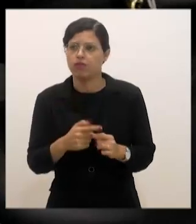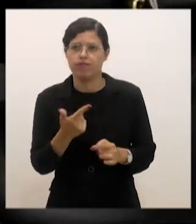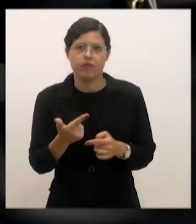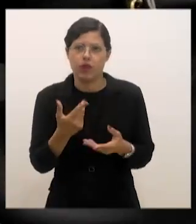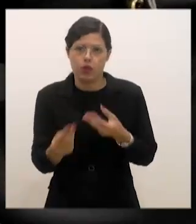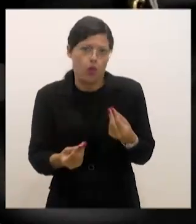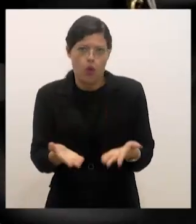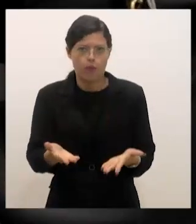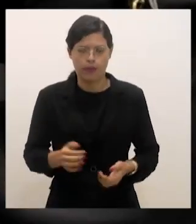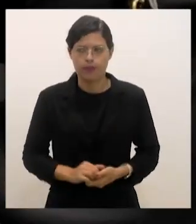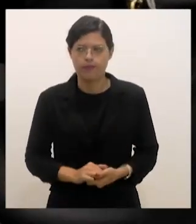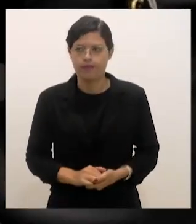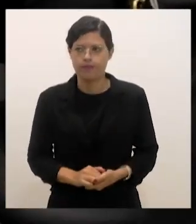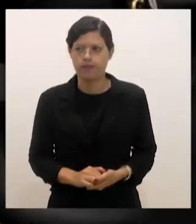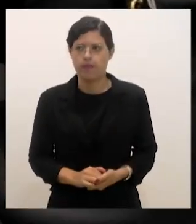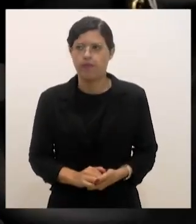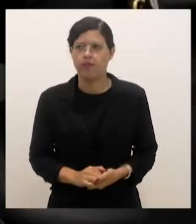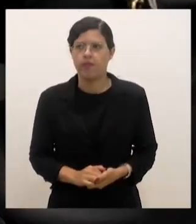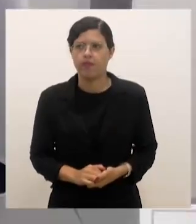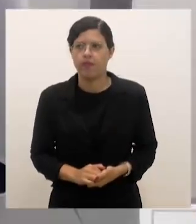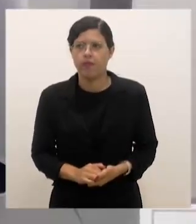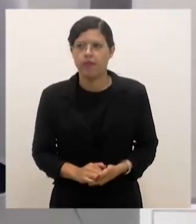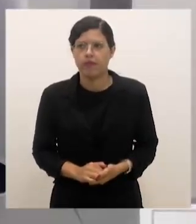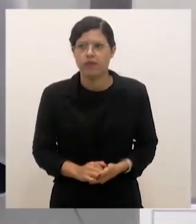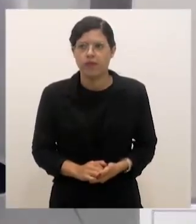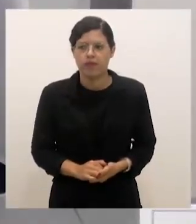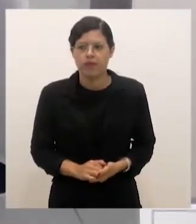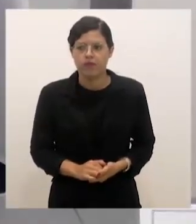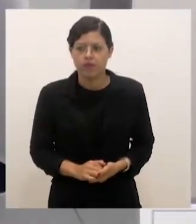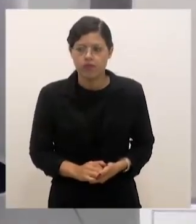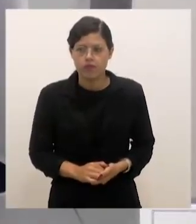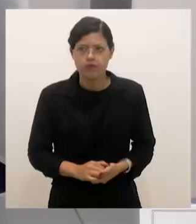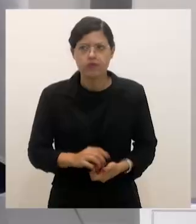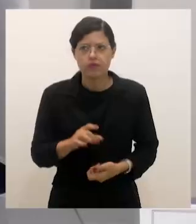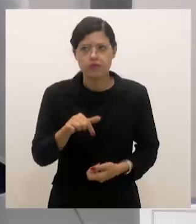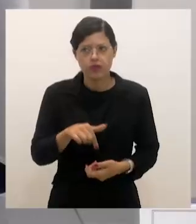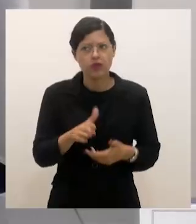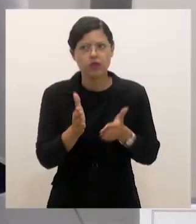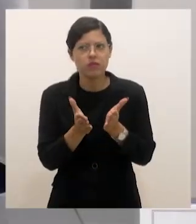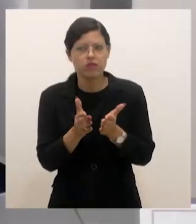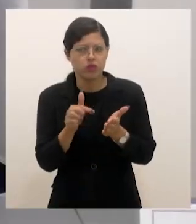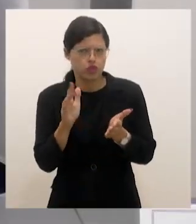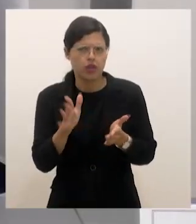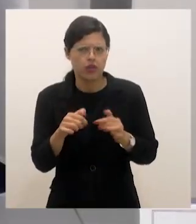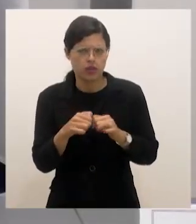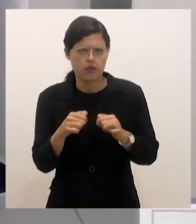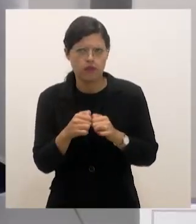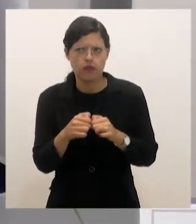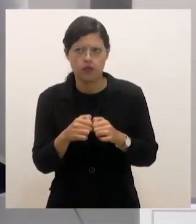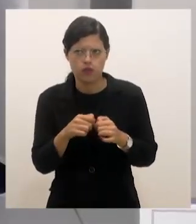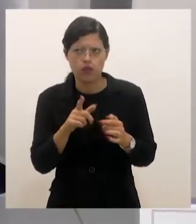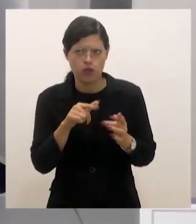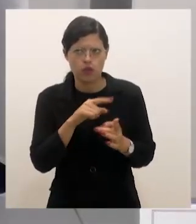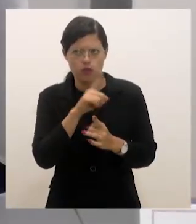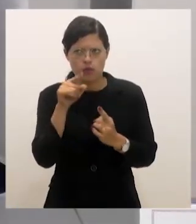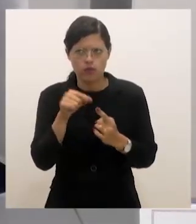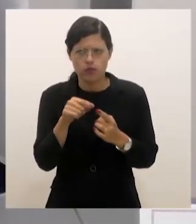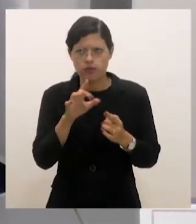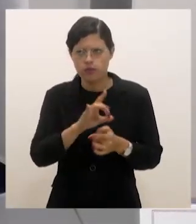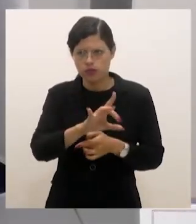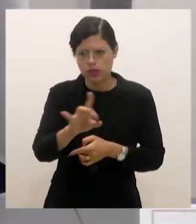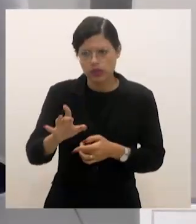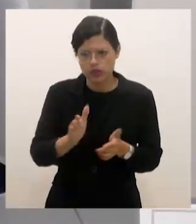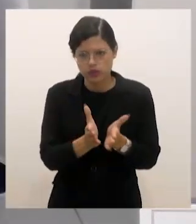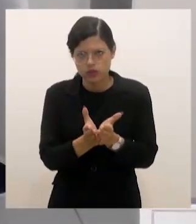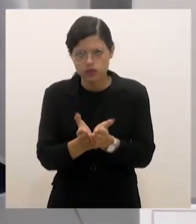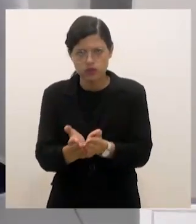individualizar. Mas a individualização está feita. As embarcações que... Não é esse o intuito do projeto? Cada embarcação